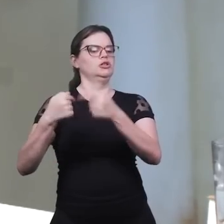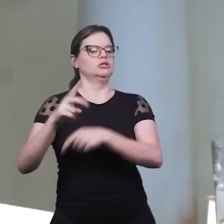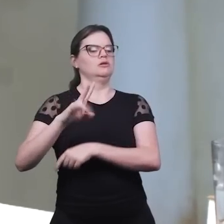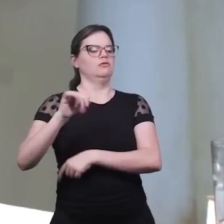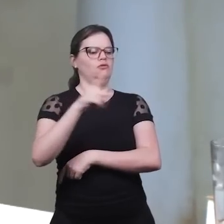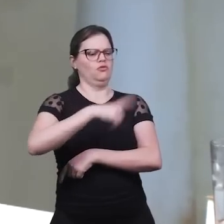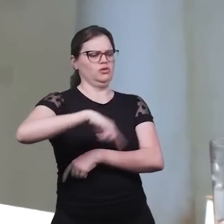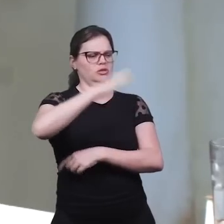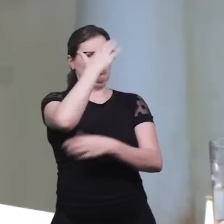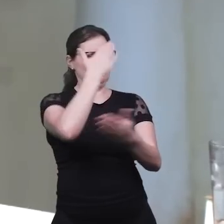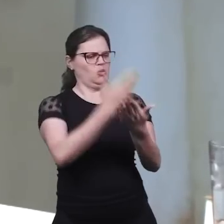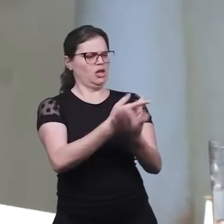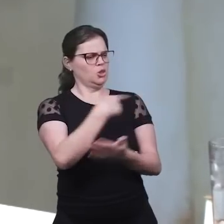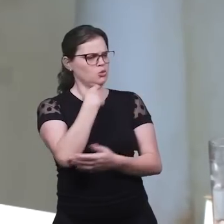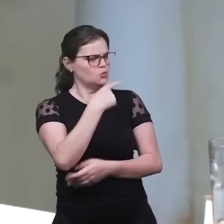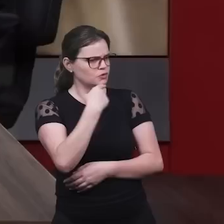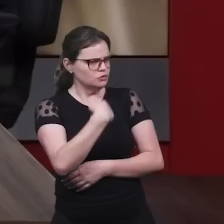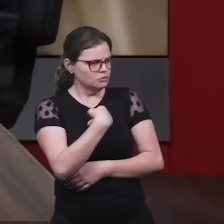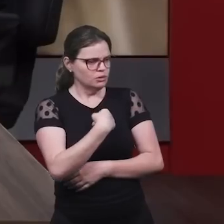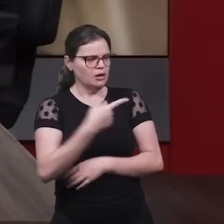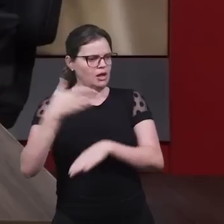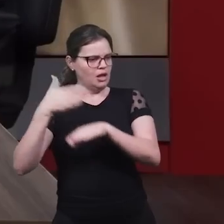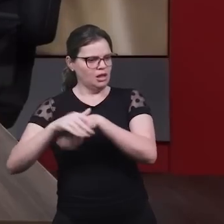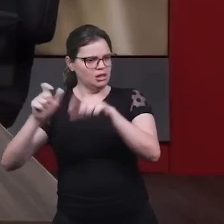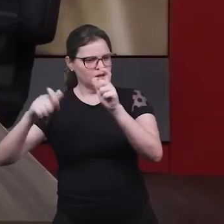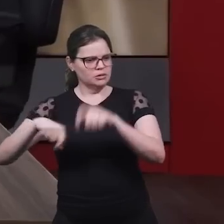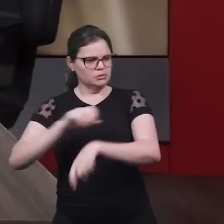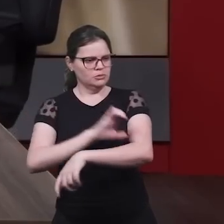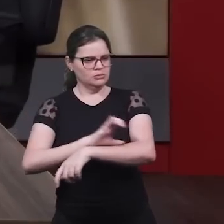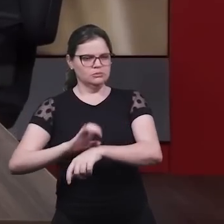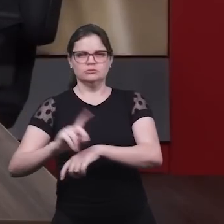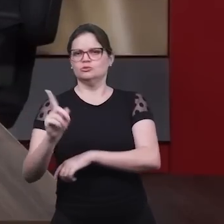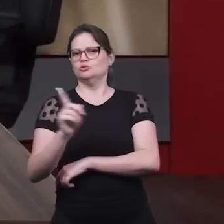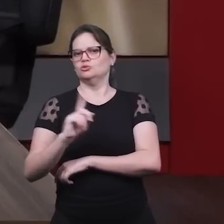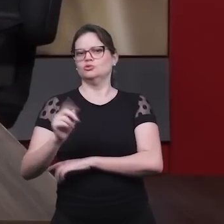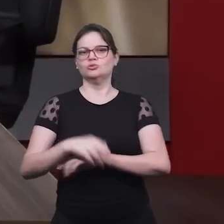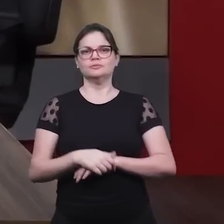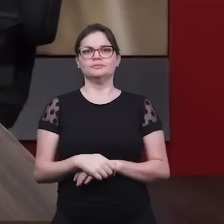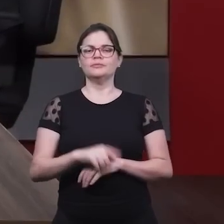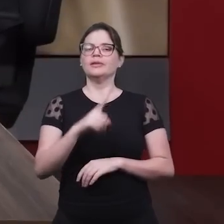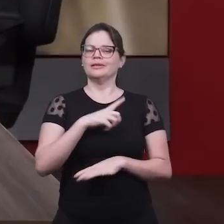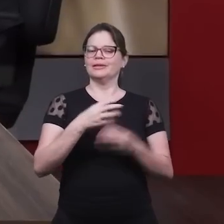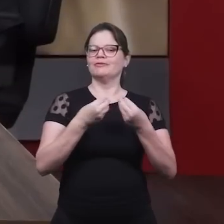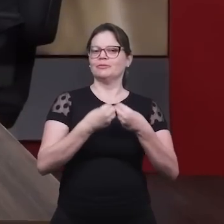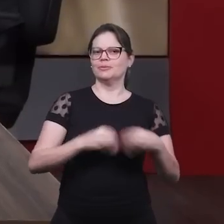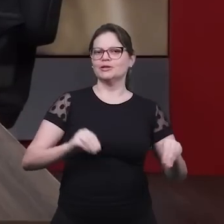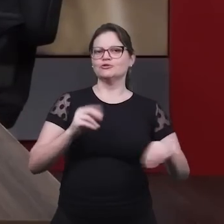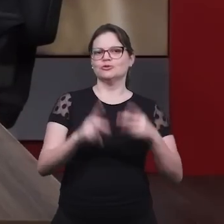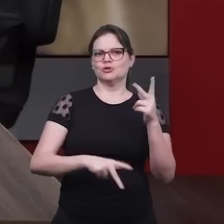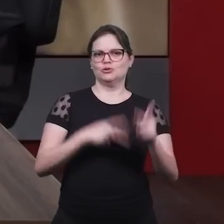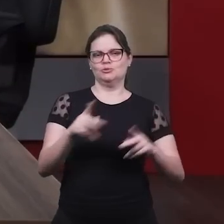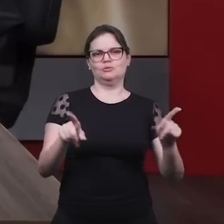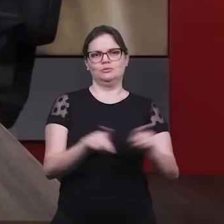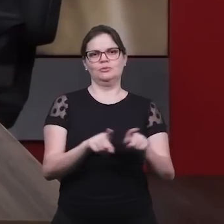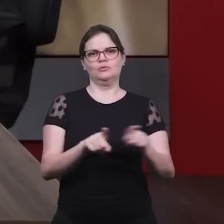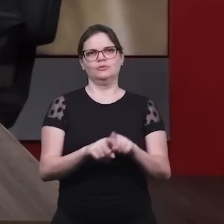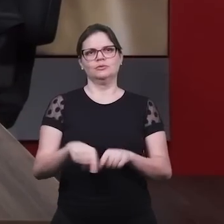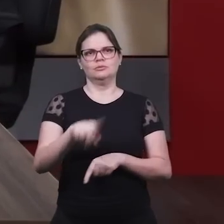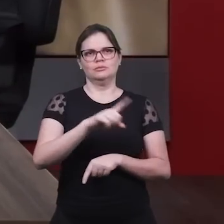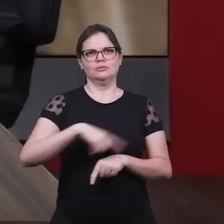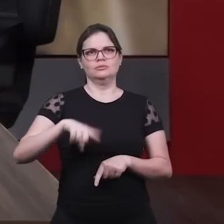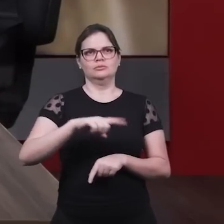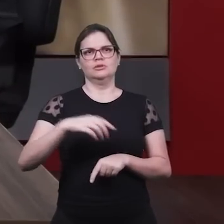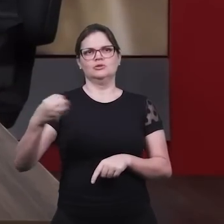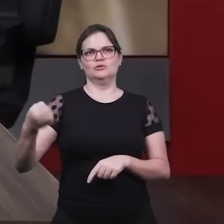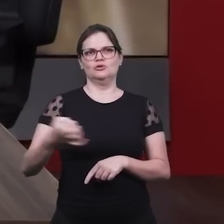porque não creram, estão duvidando, né? Mas trouxe um prejuízo tanto para o povo como para os novos,